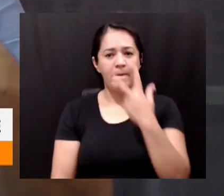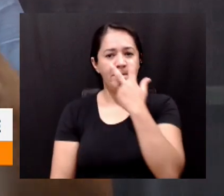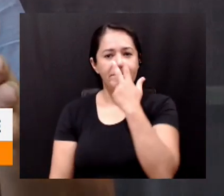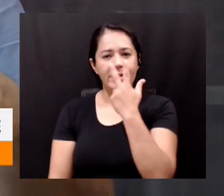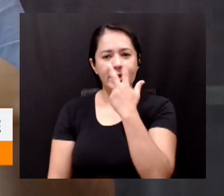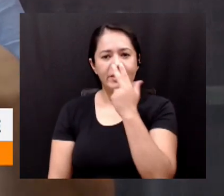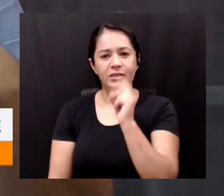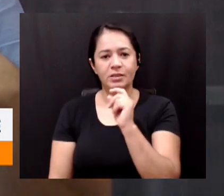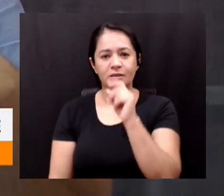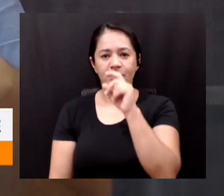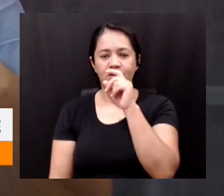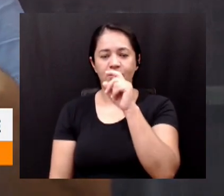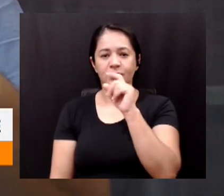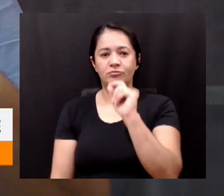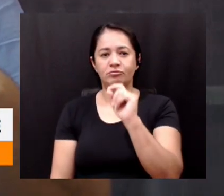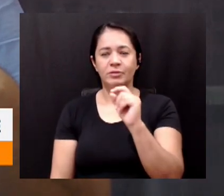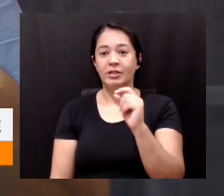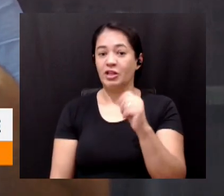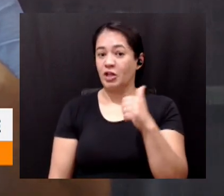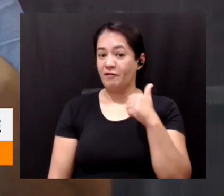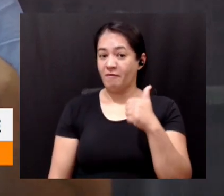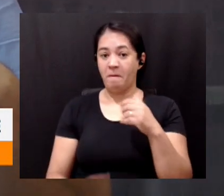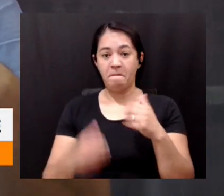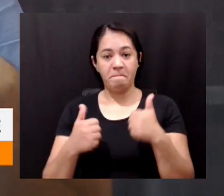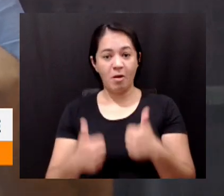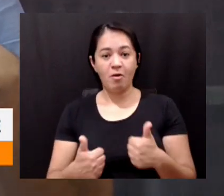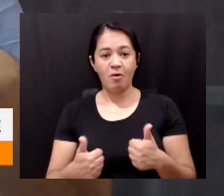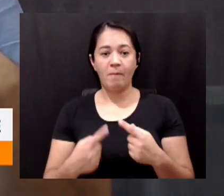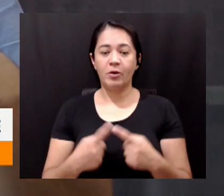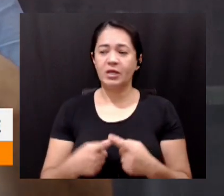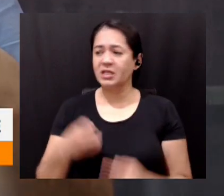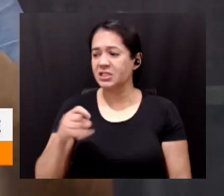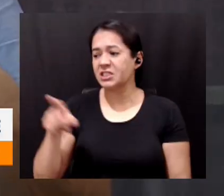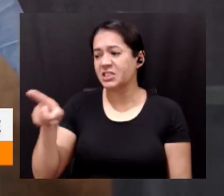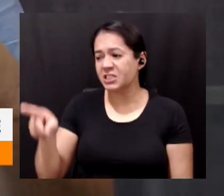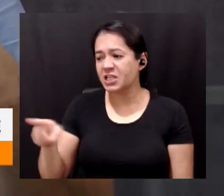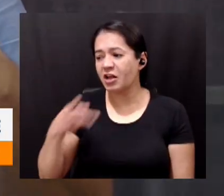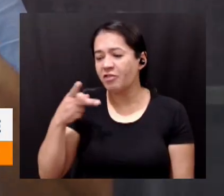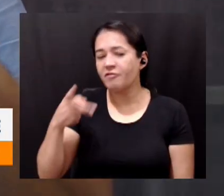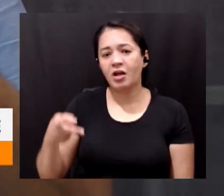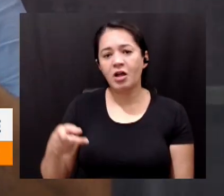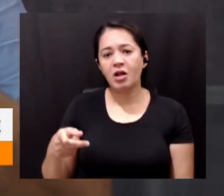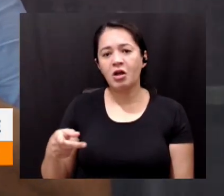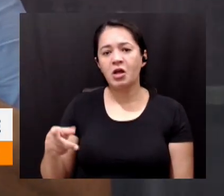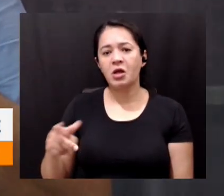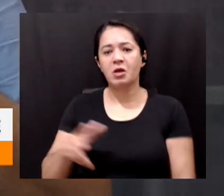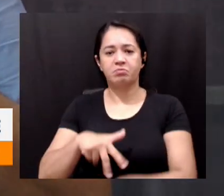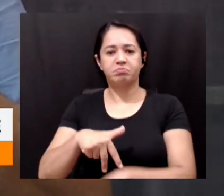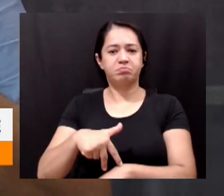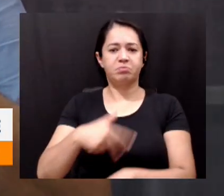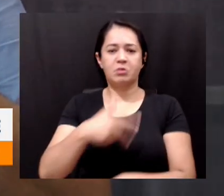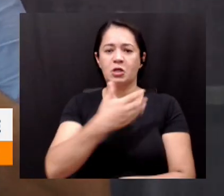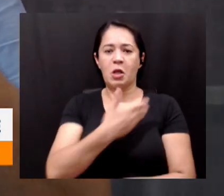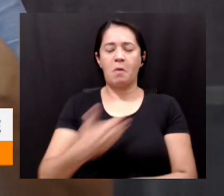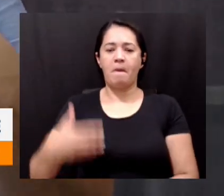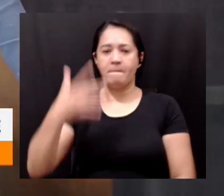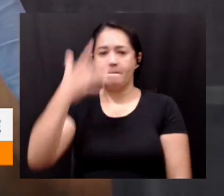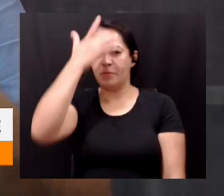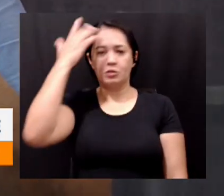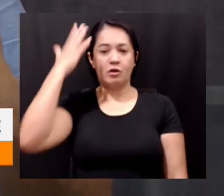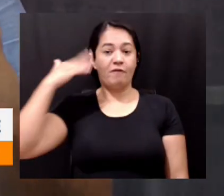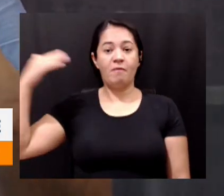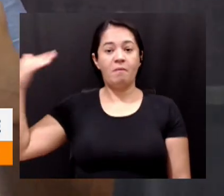que vai dar certo, porque se fulano de tal está falando e é uma figura pública, né, então